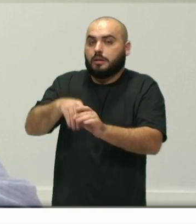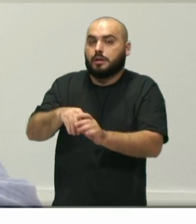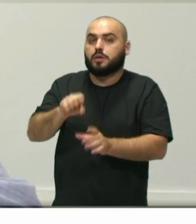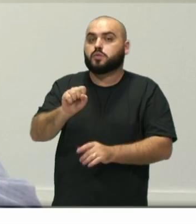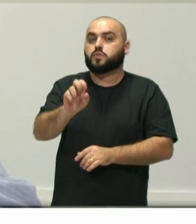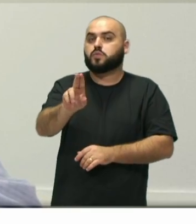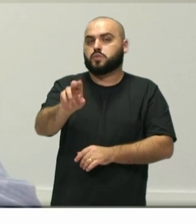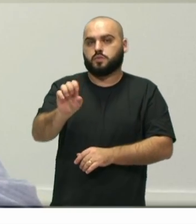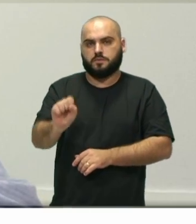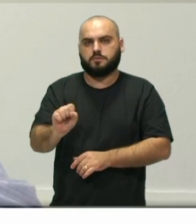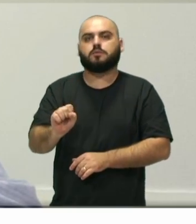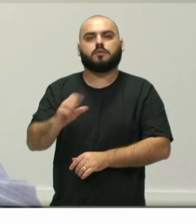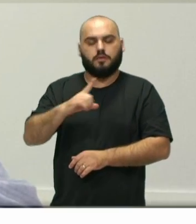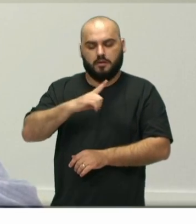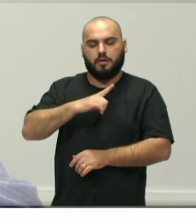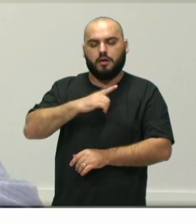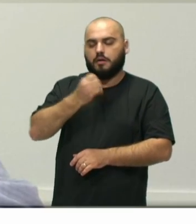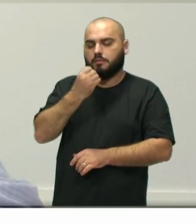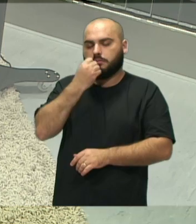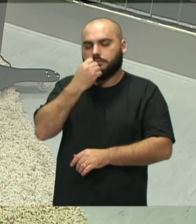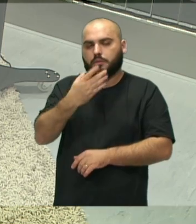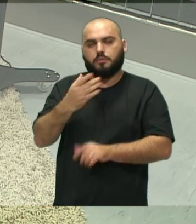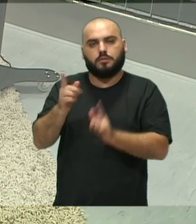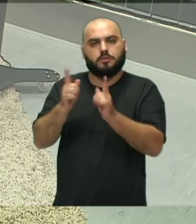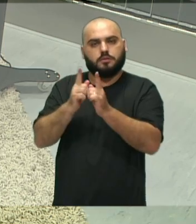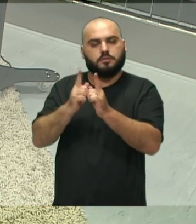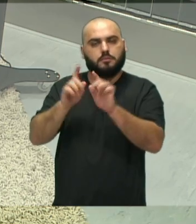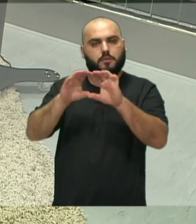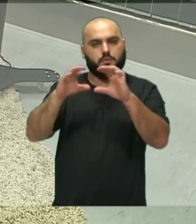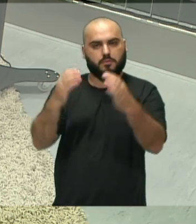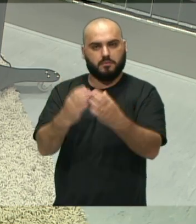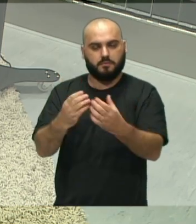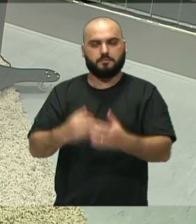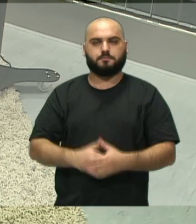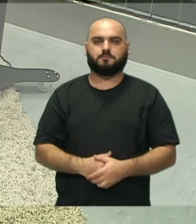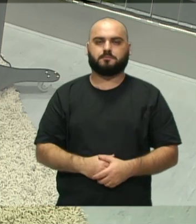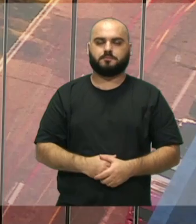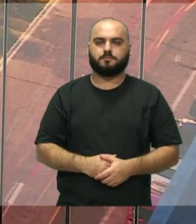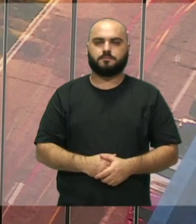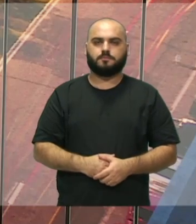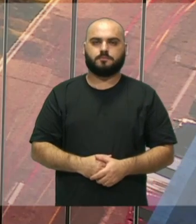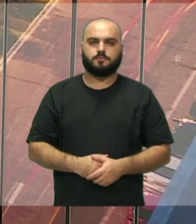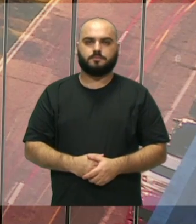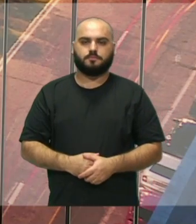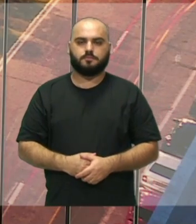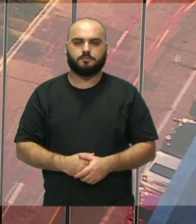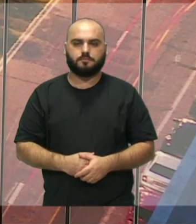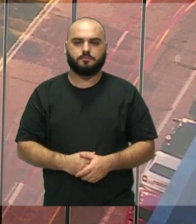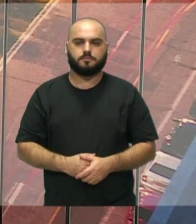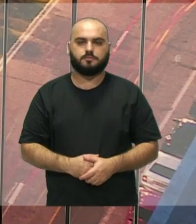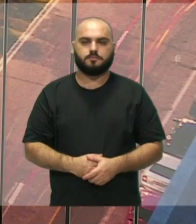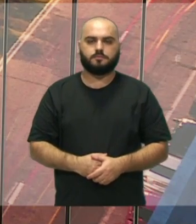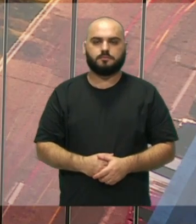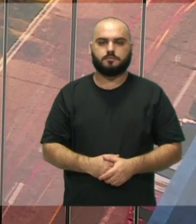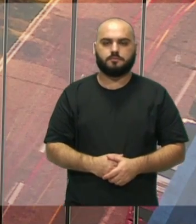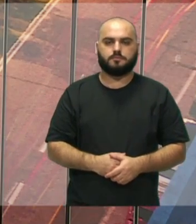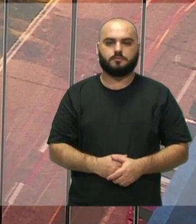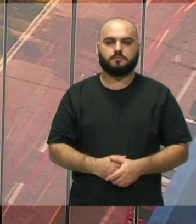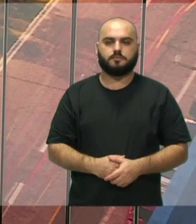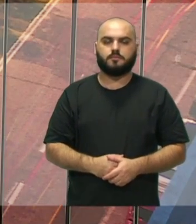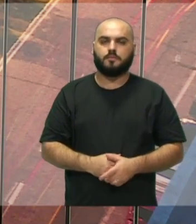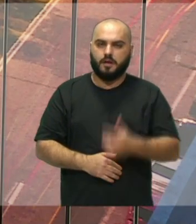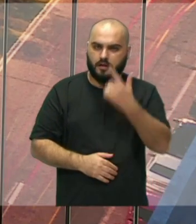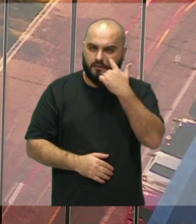para o bem atendimento, para o bom atendimento da comunidade. A gente percebe que os médicos falam que sem